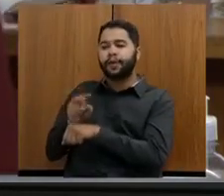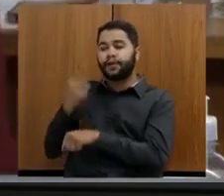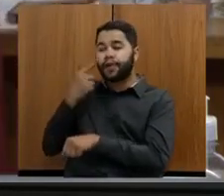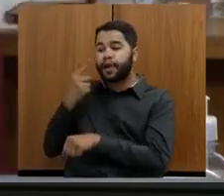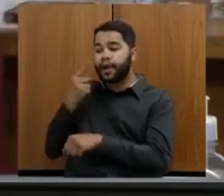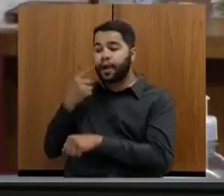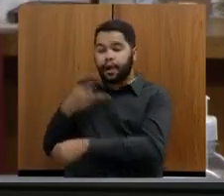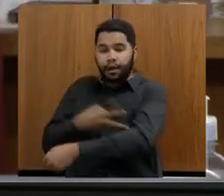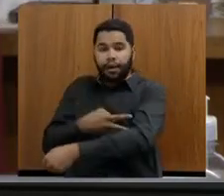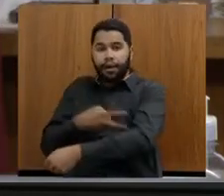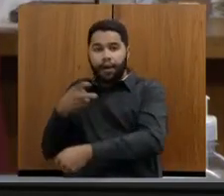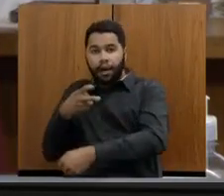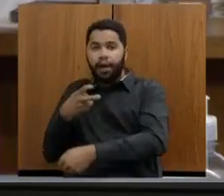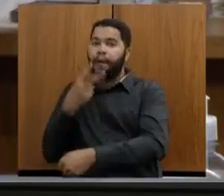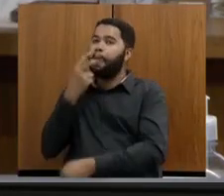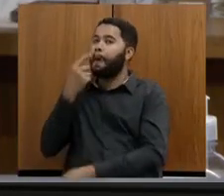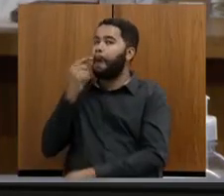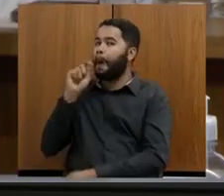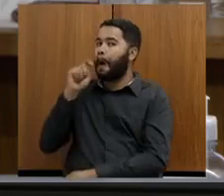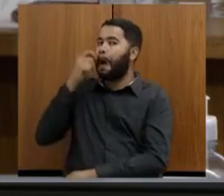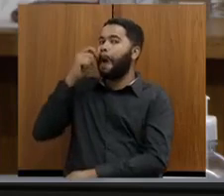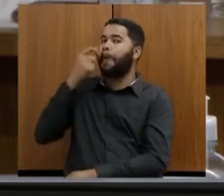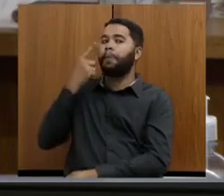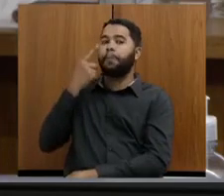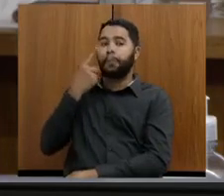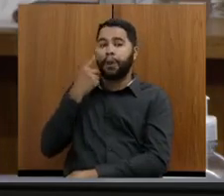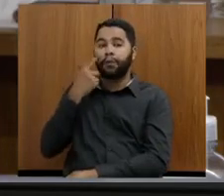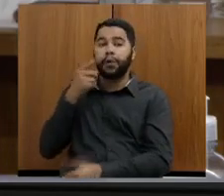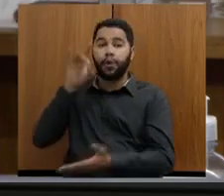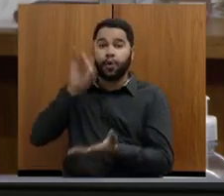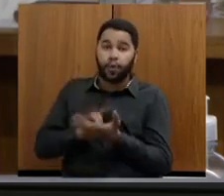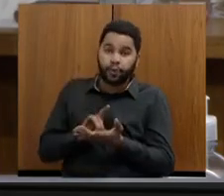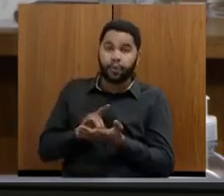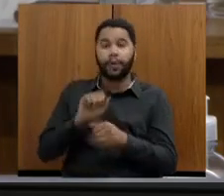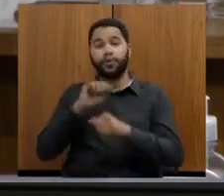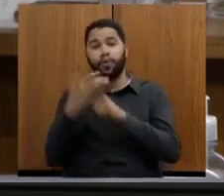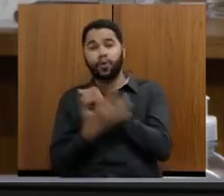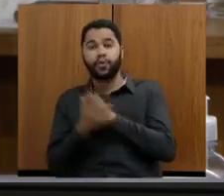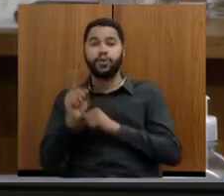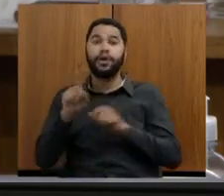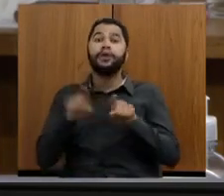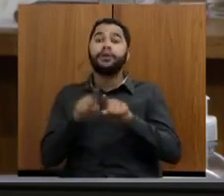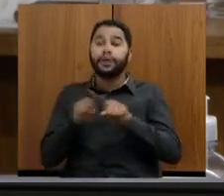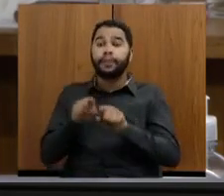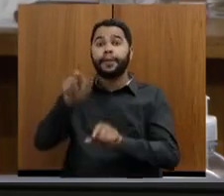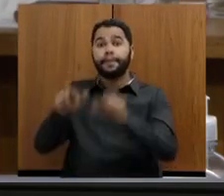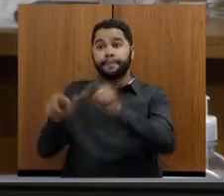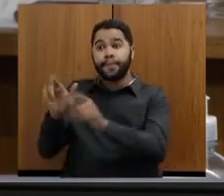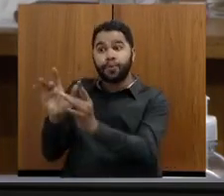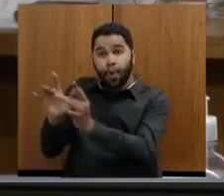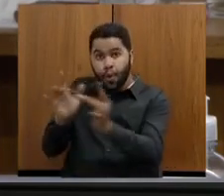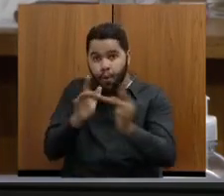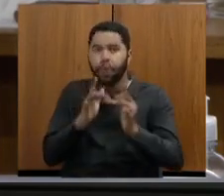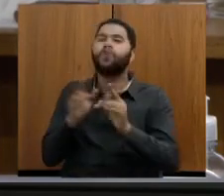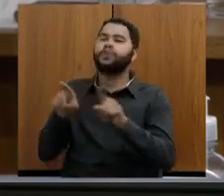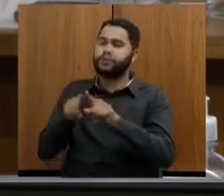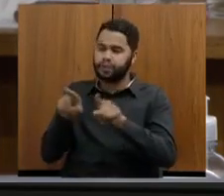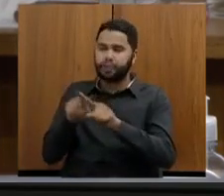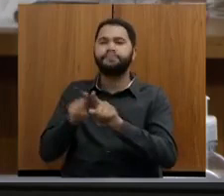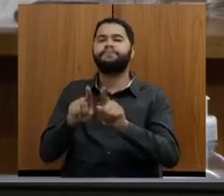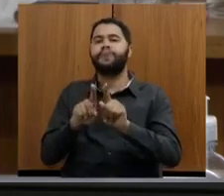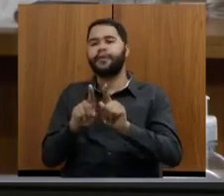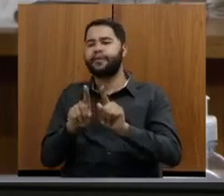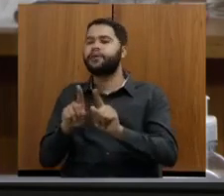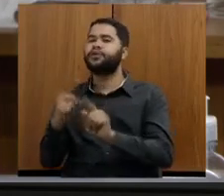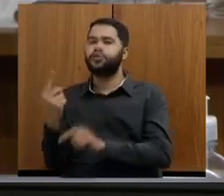confirmação assim como são mapeadas as pessoas com as quais mantiveram algum tipo de